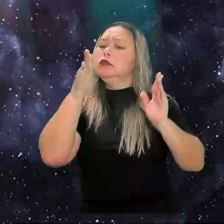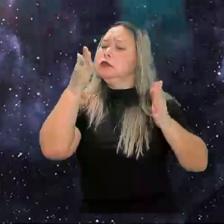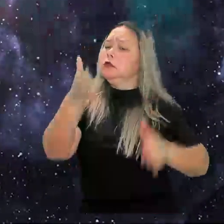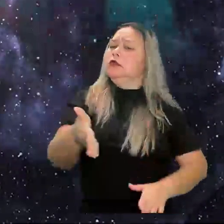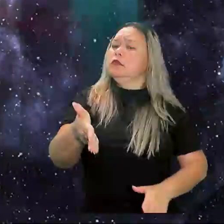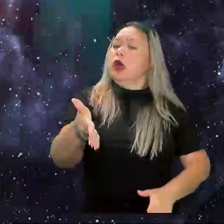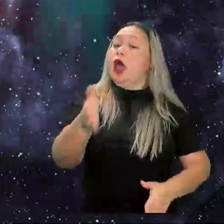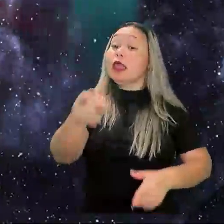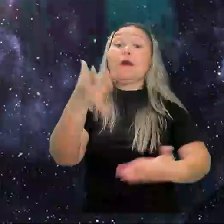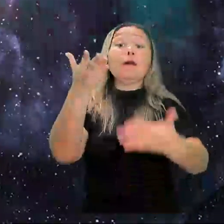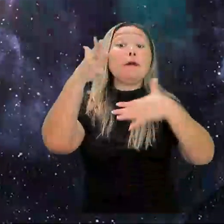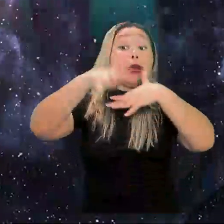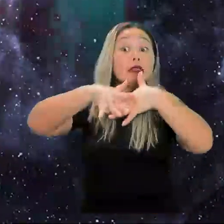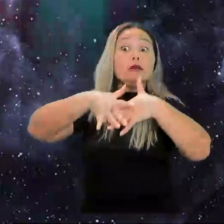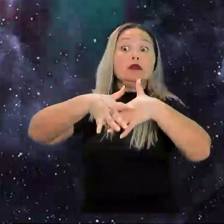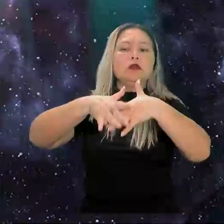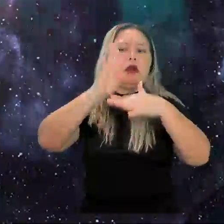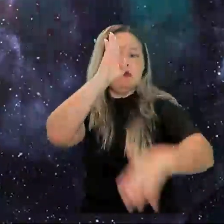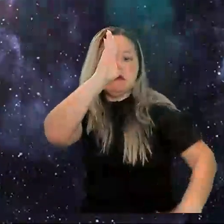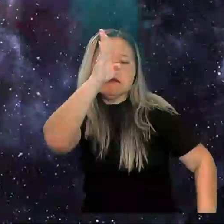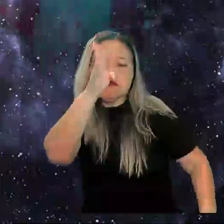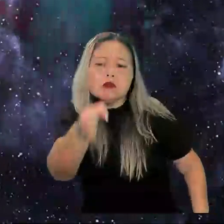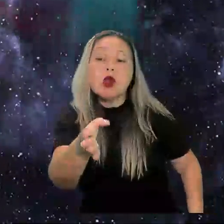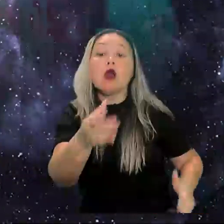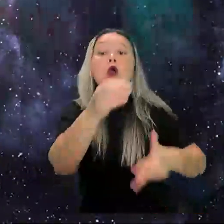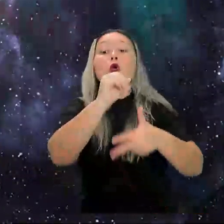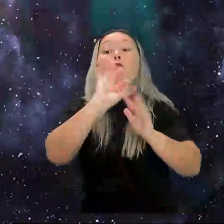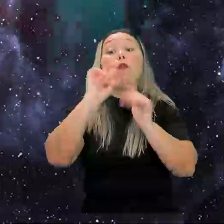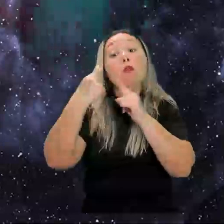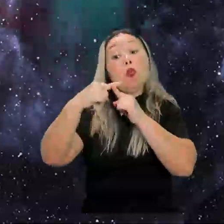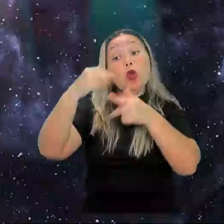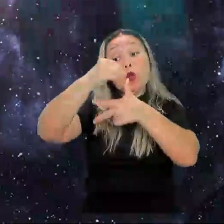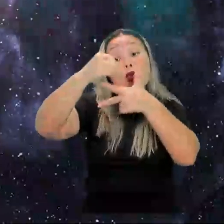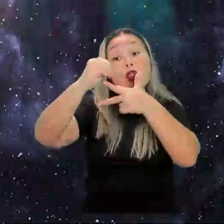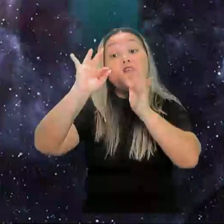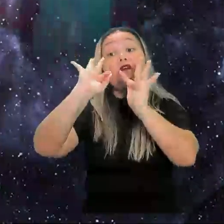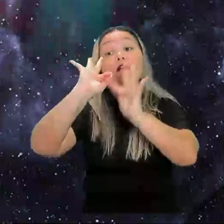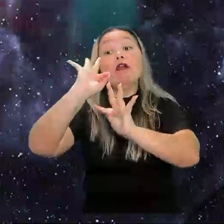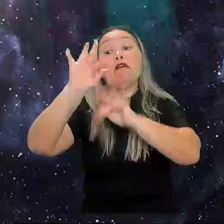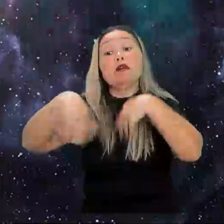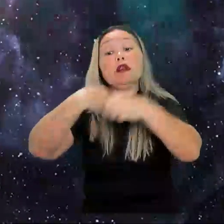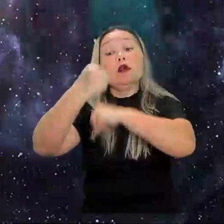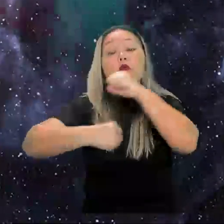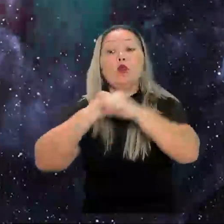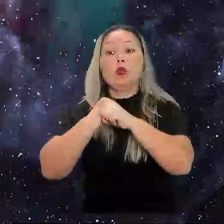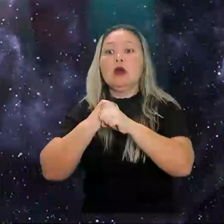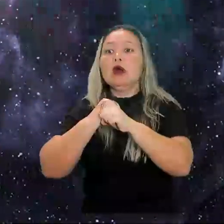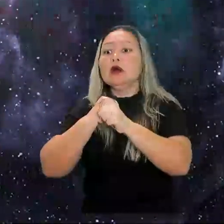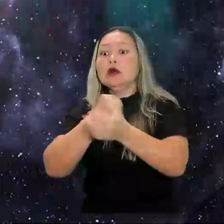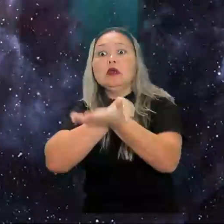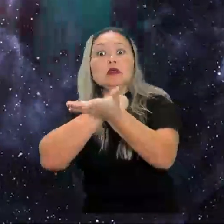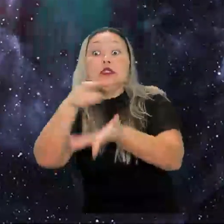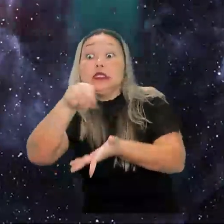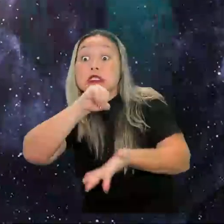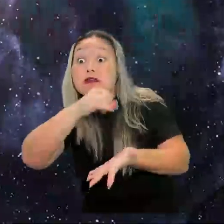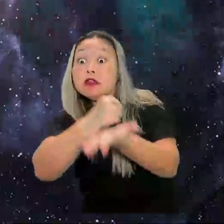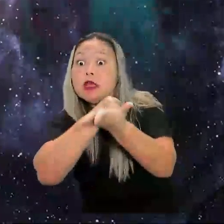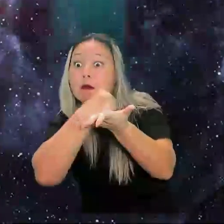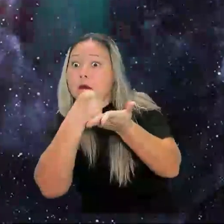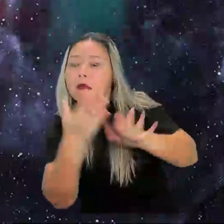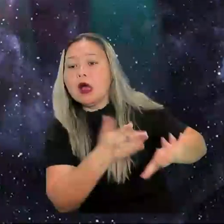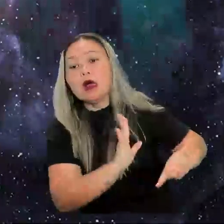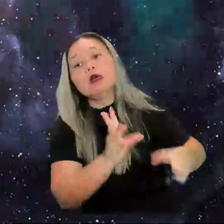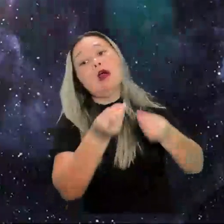aqui é o da matemática. Isso porque mesmo. O Enem vai ser só no final do ano. Se você deixar passar, aí vai